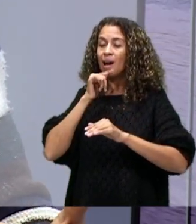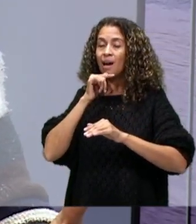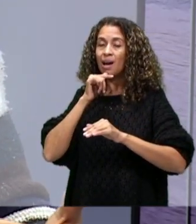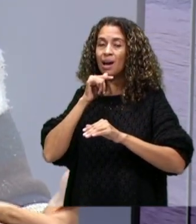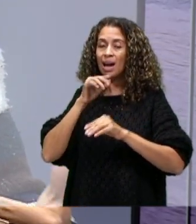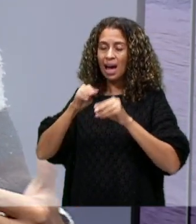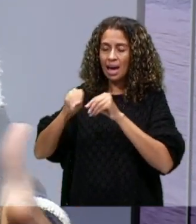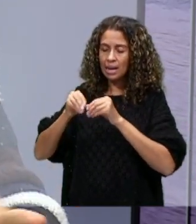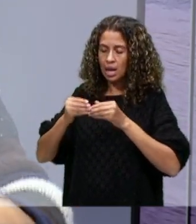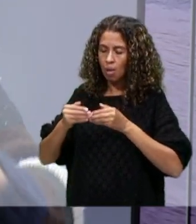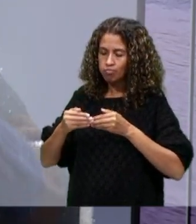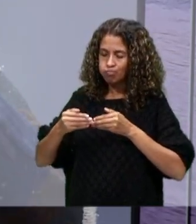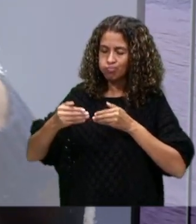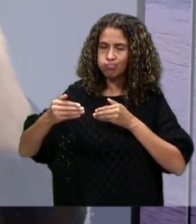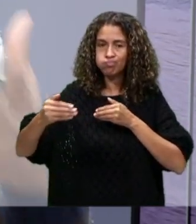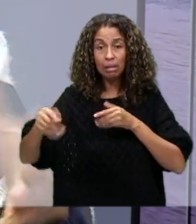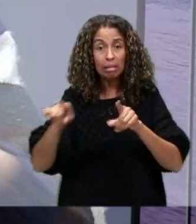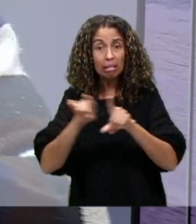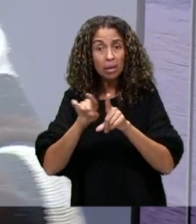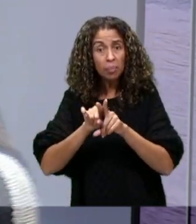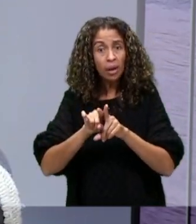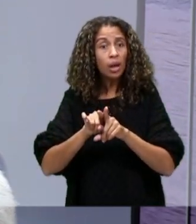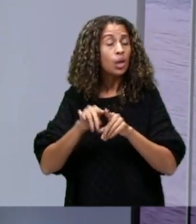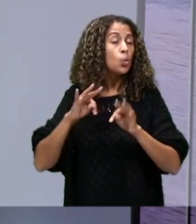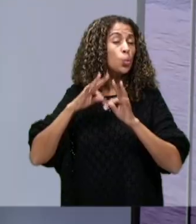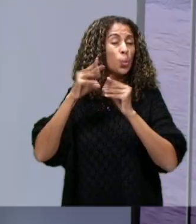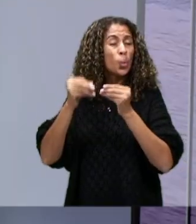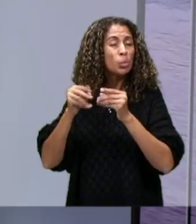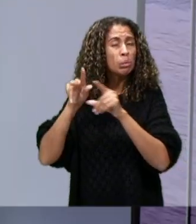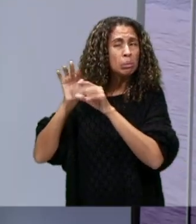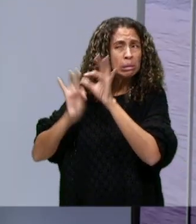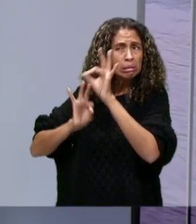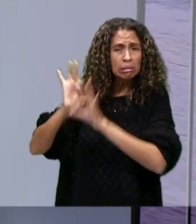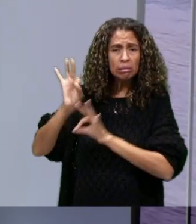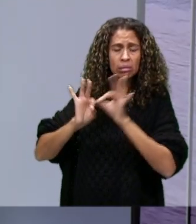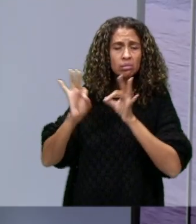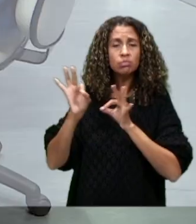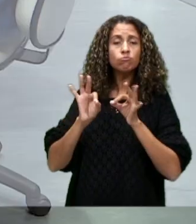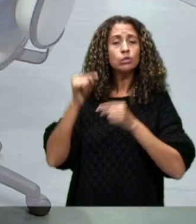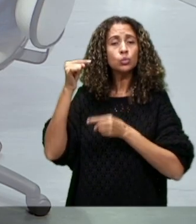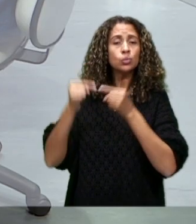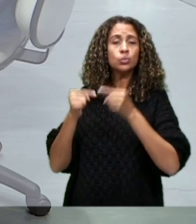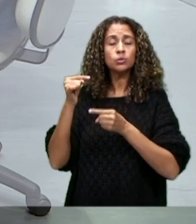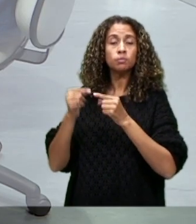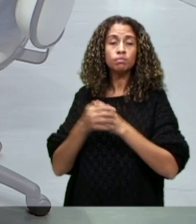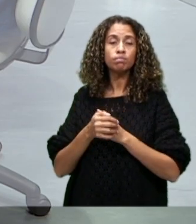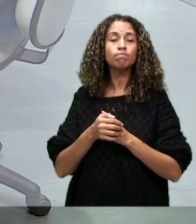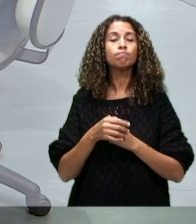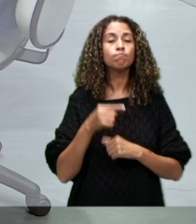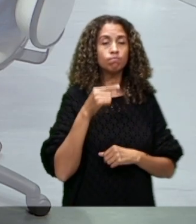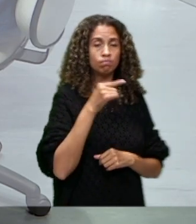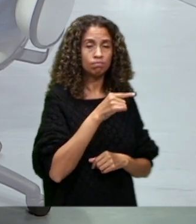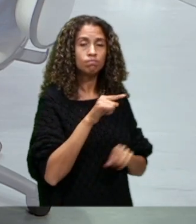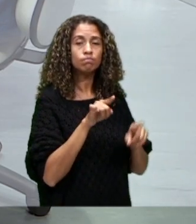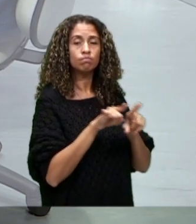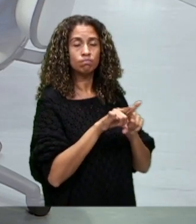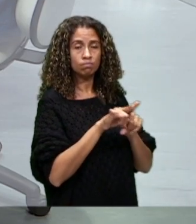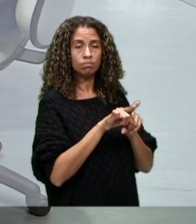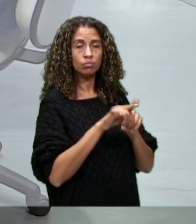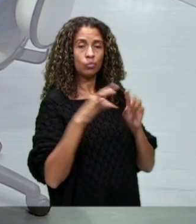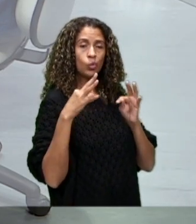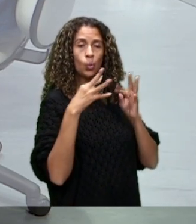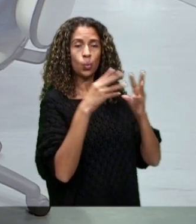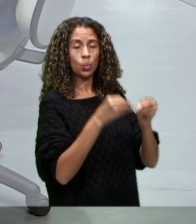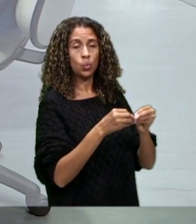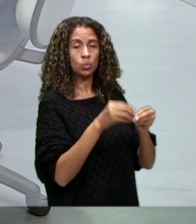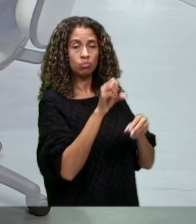mar não invada essas áreas. Então, é toda uma discussão. Foi lá, ocupou, tomou quase todo